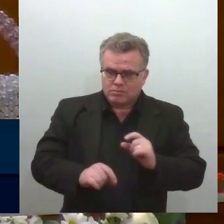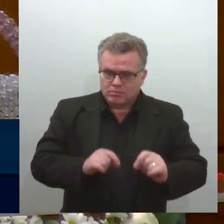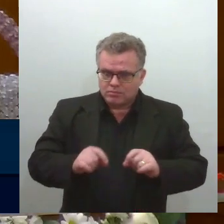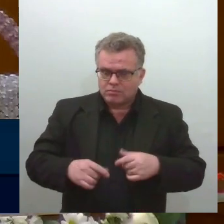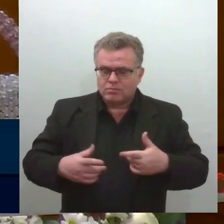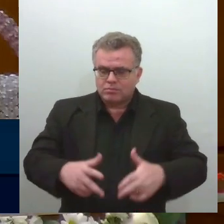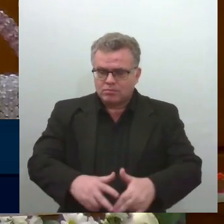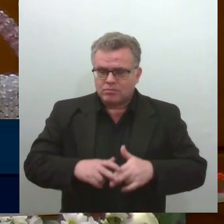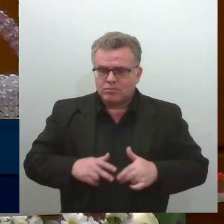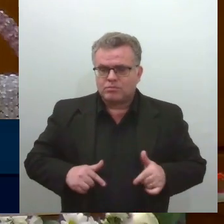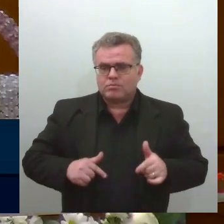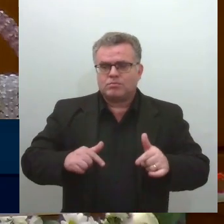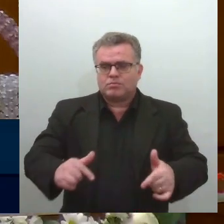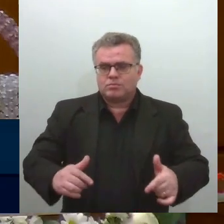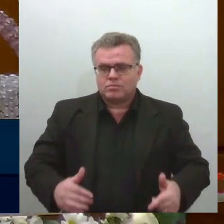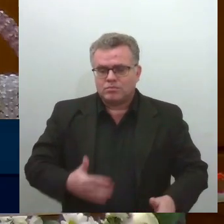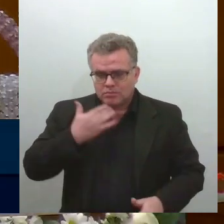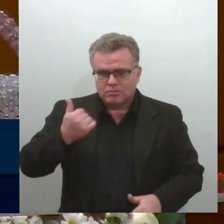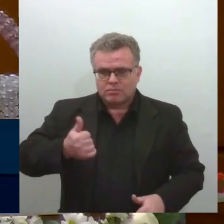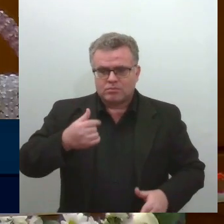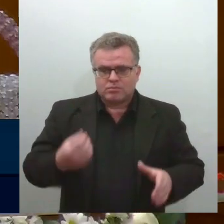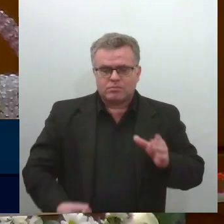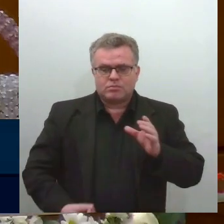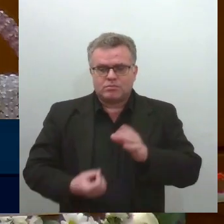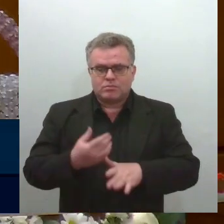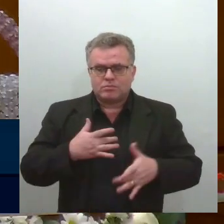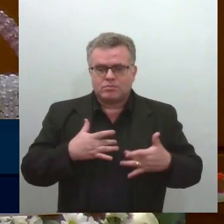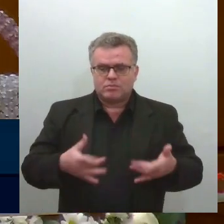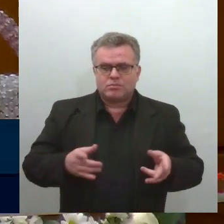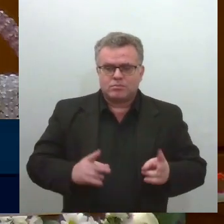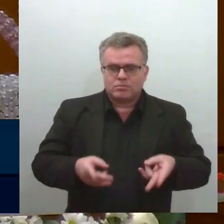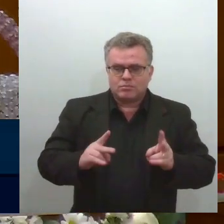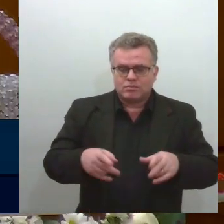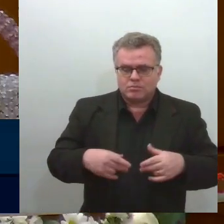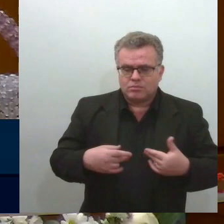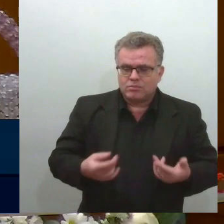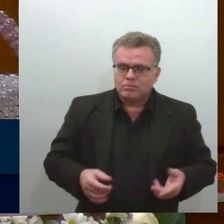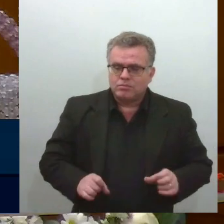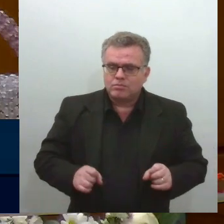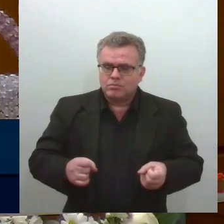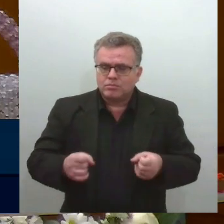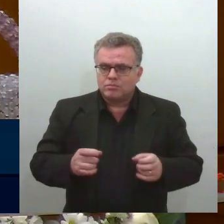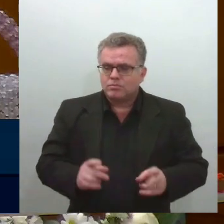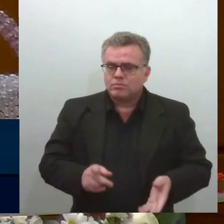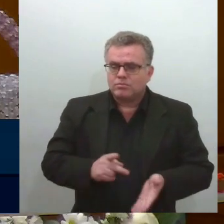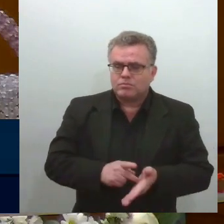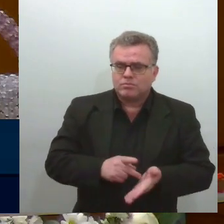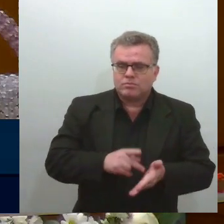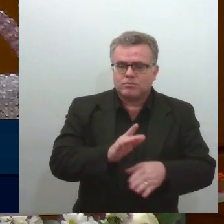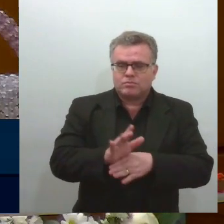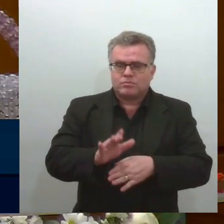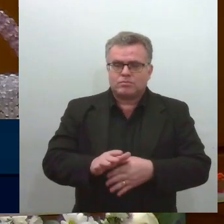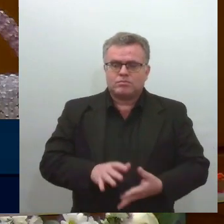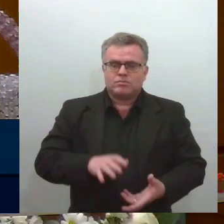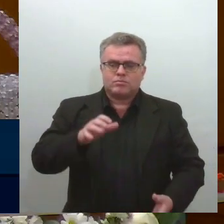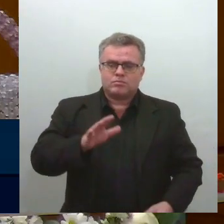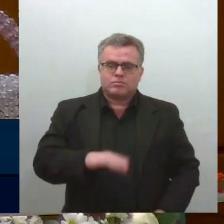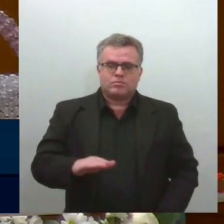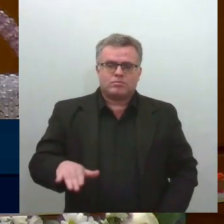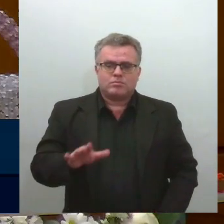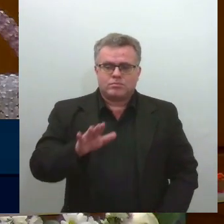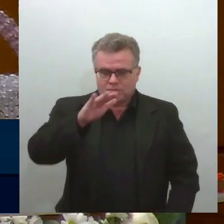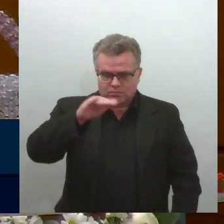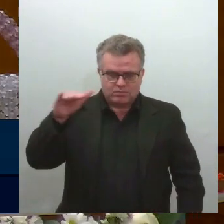Solidária Nelson Tontônio e empenhou-se em ajudar idosos, crianças e adultos em situação de